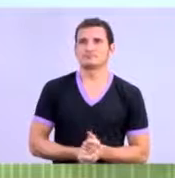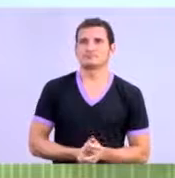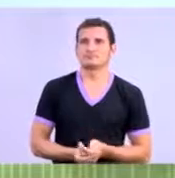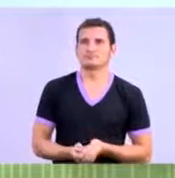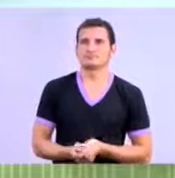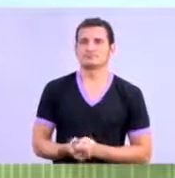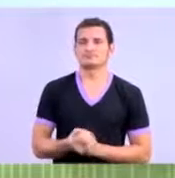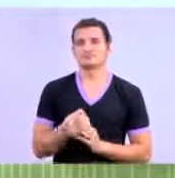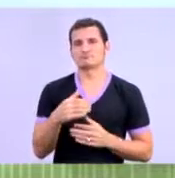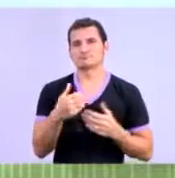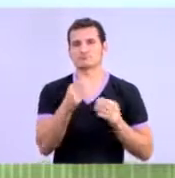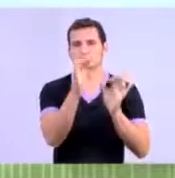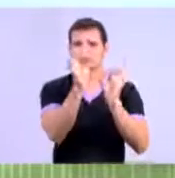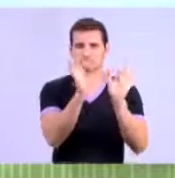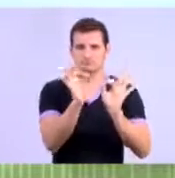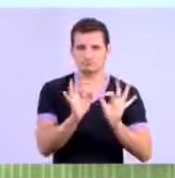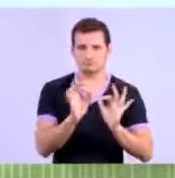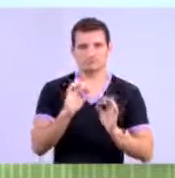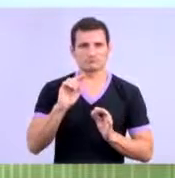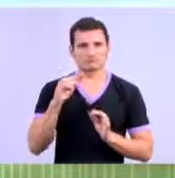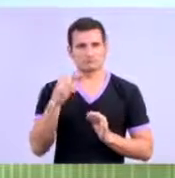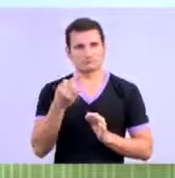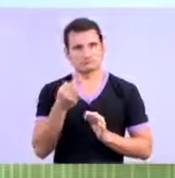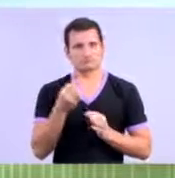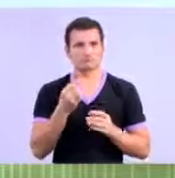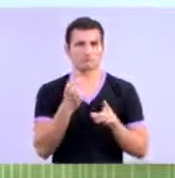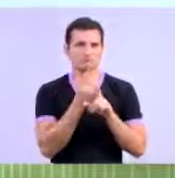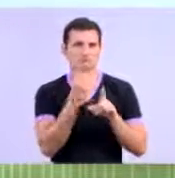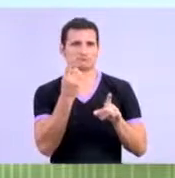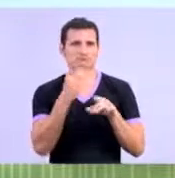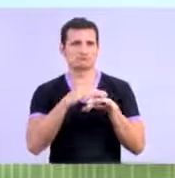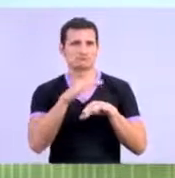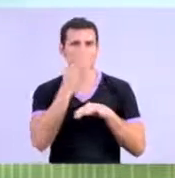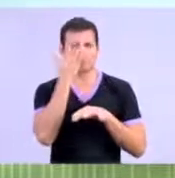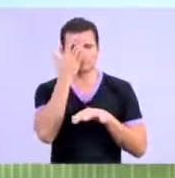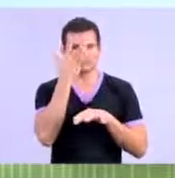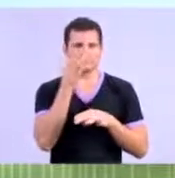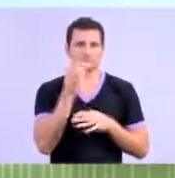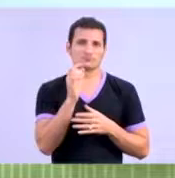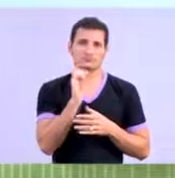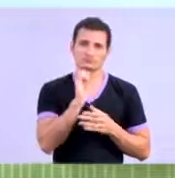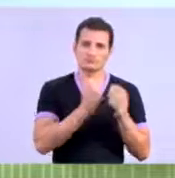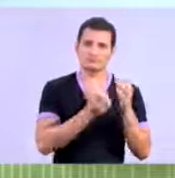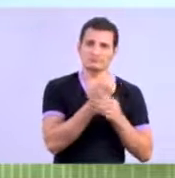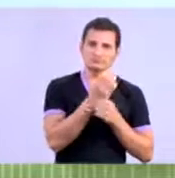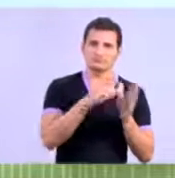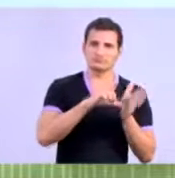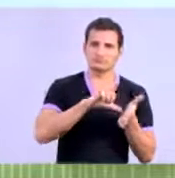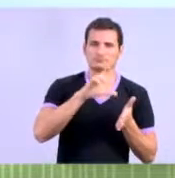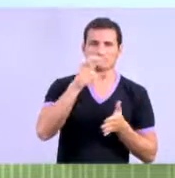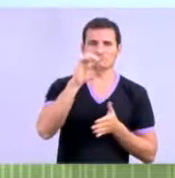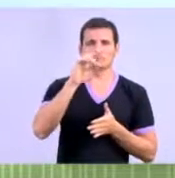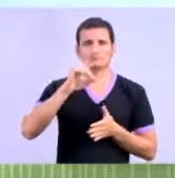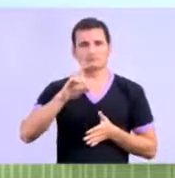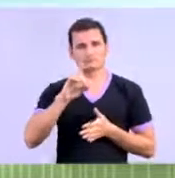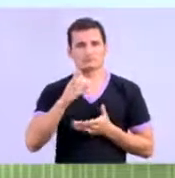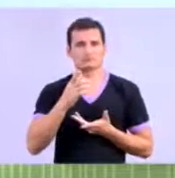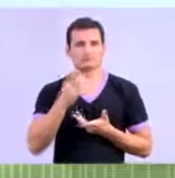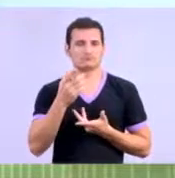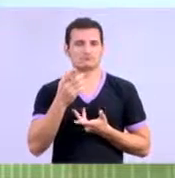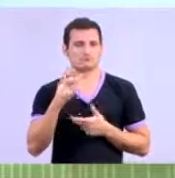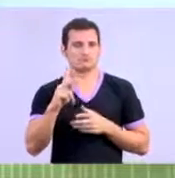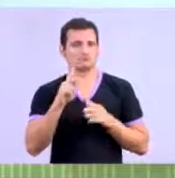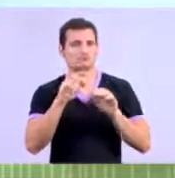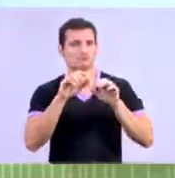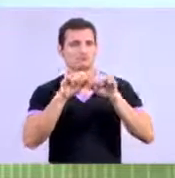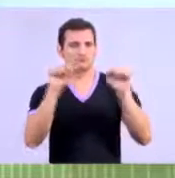gosta de organizar para depois a gente poder achar com mais facilidade as coisas que você definiu, que foram definidas, os códigos foram definidos dentro do seu sistema, do